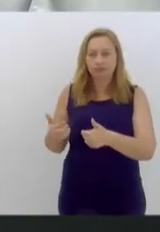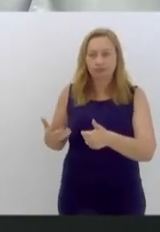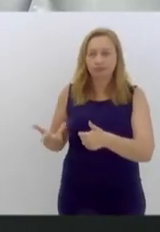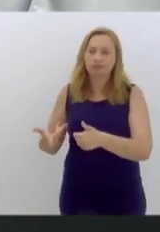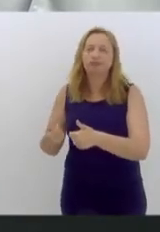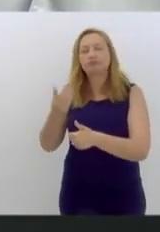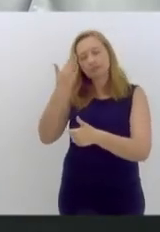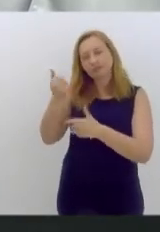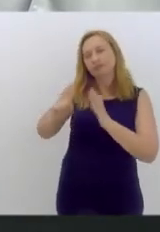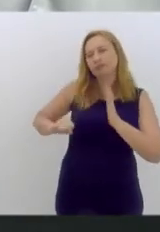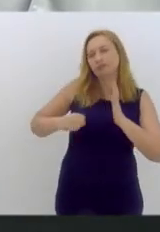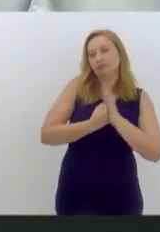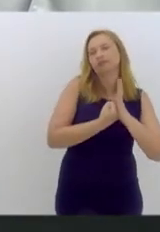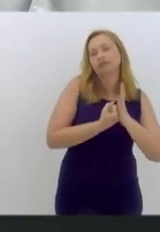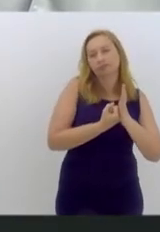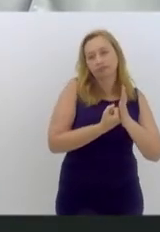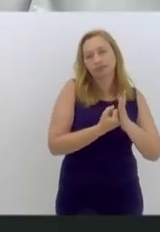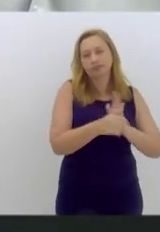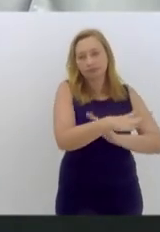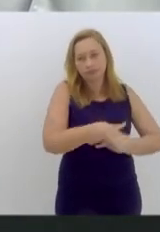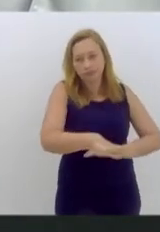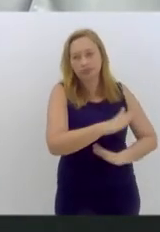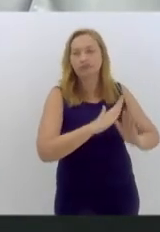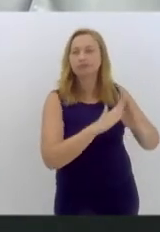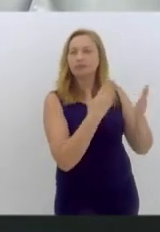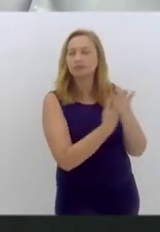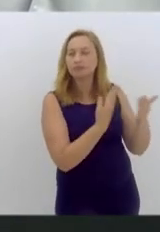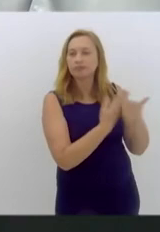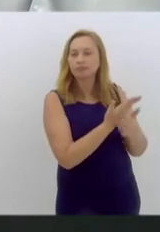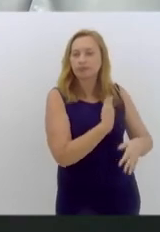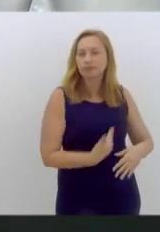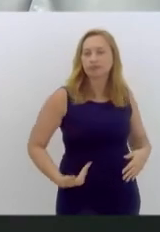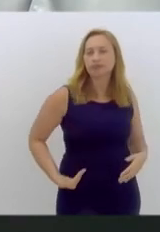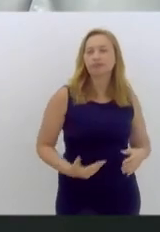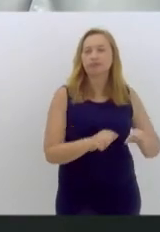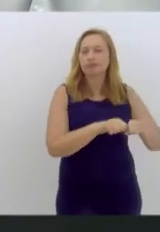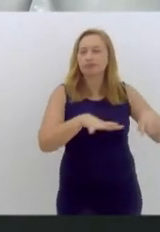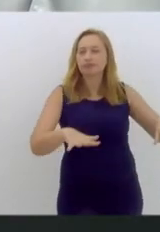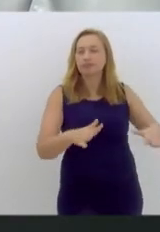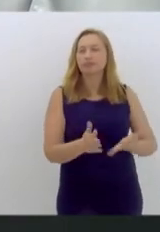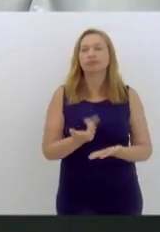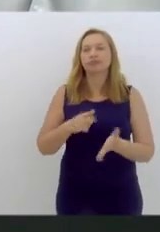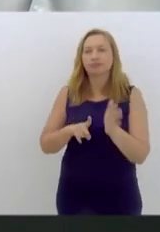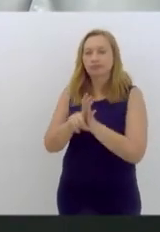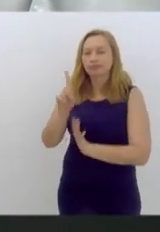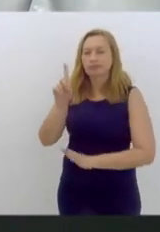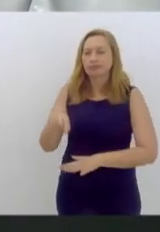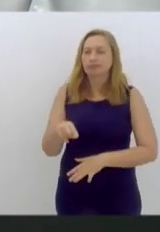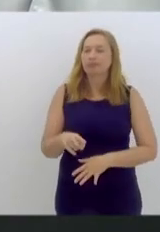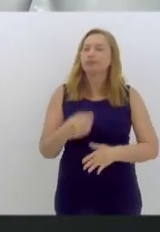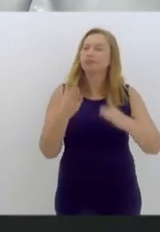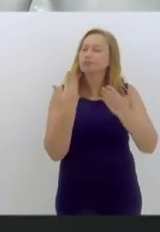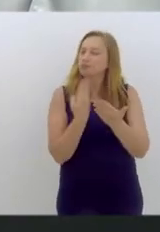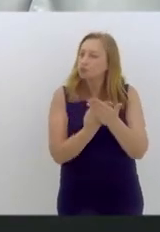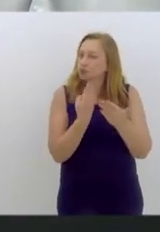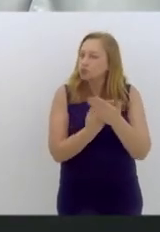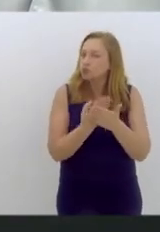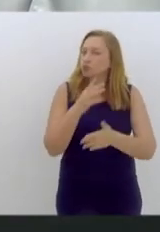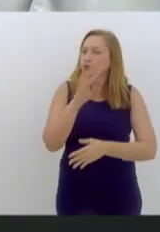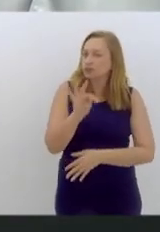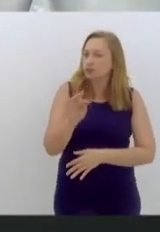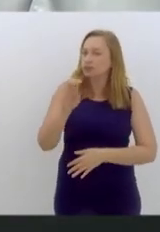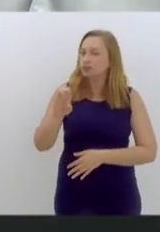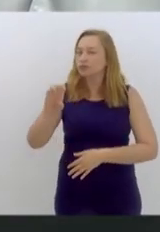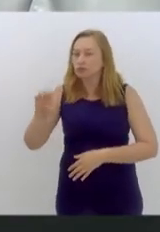dos impactos na rede pública da pandemia. Então, a minha indagação é se no estudo que o TCE